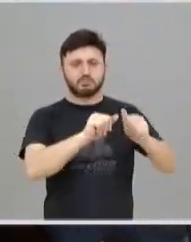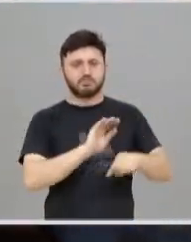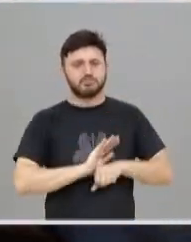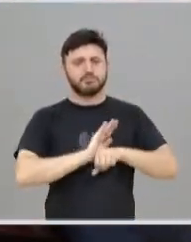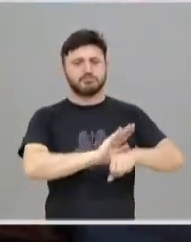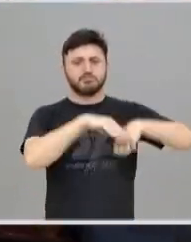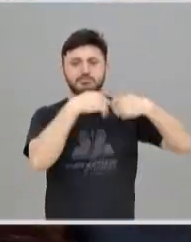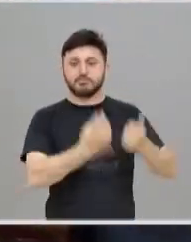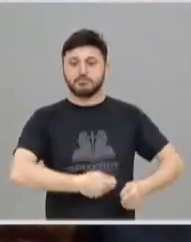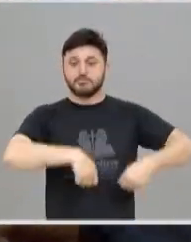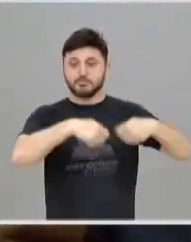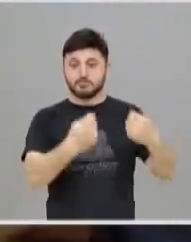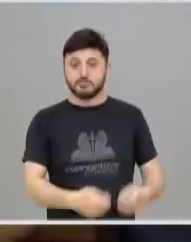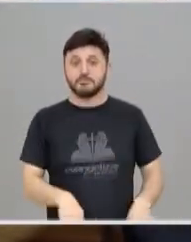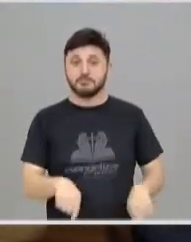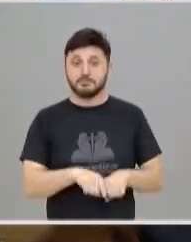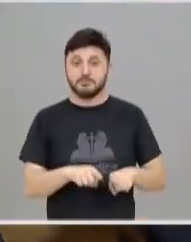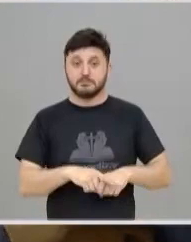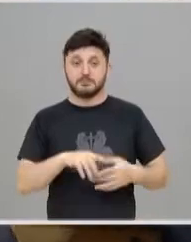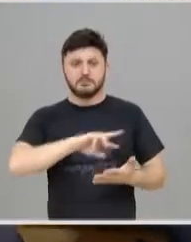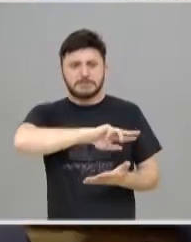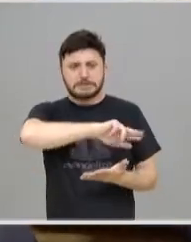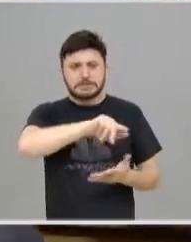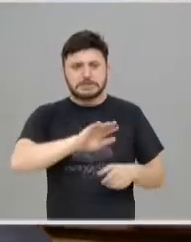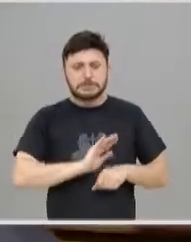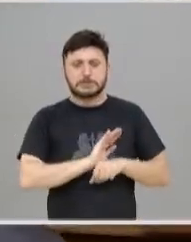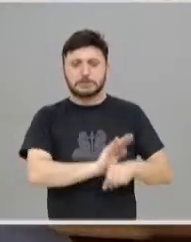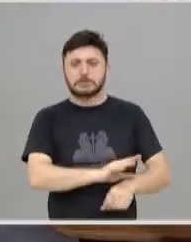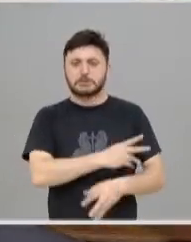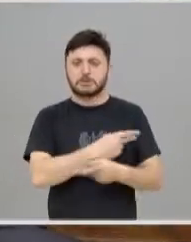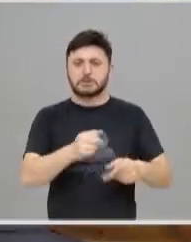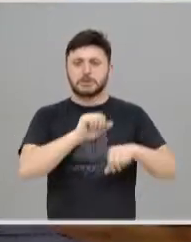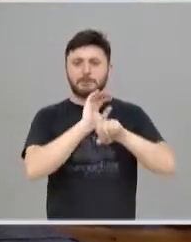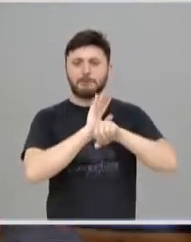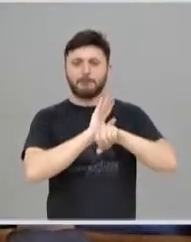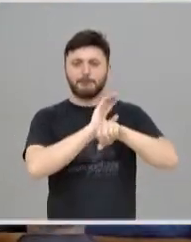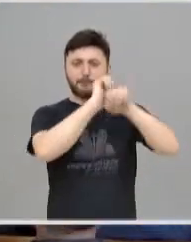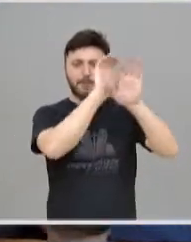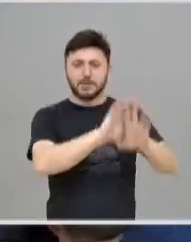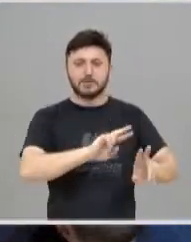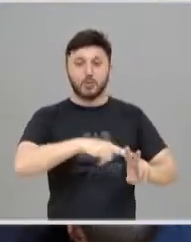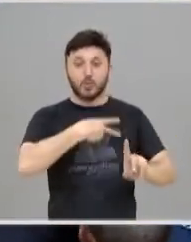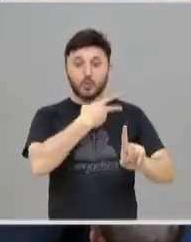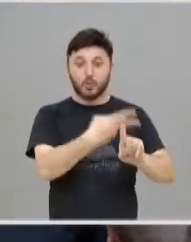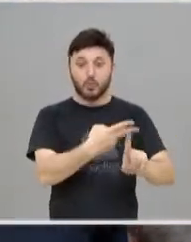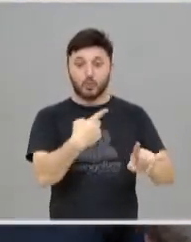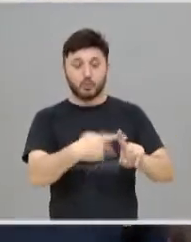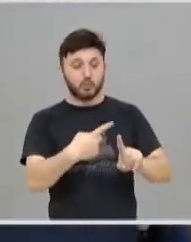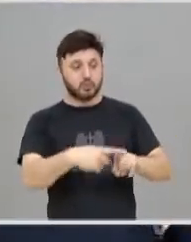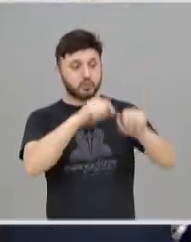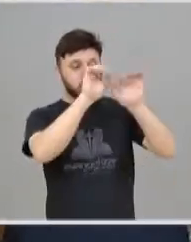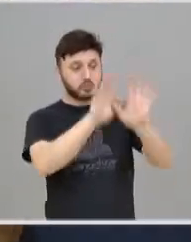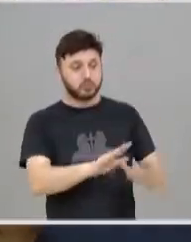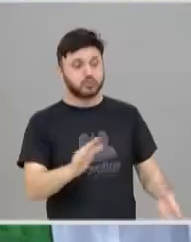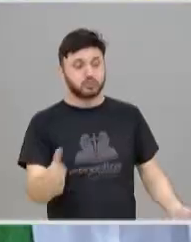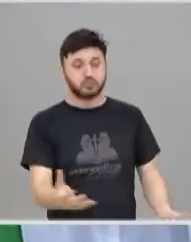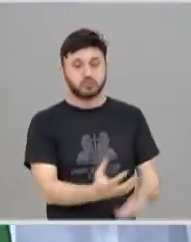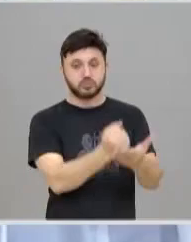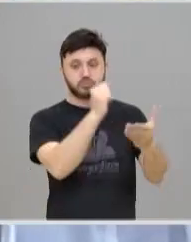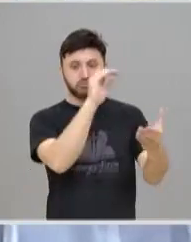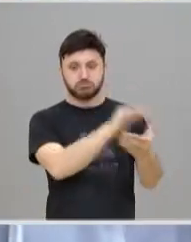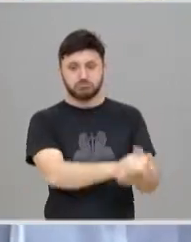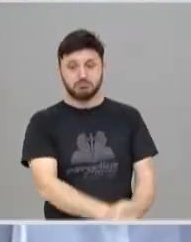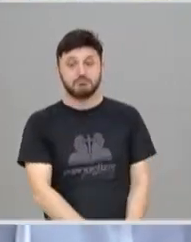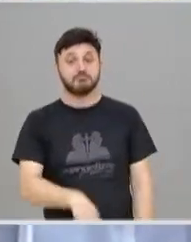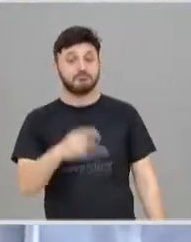ajuda necessária e uma porção redobrada de bênção para salvar o casamento. Vou repetir,